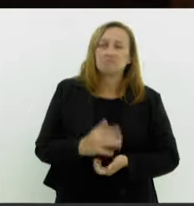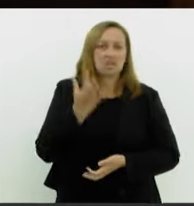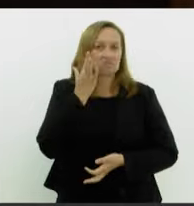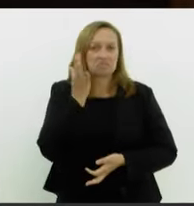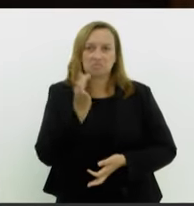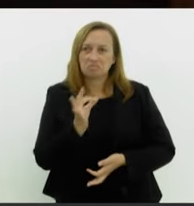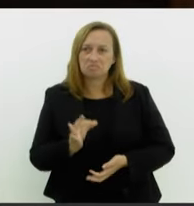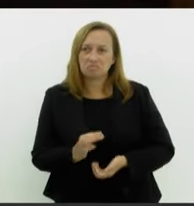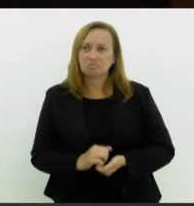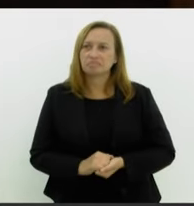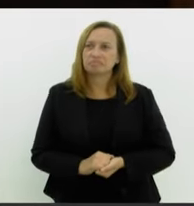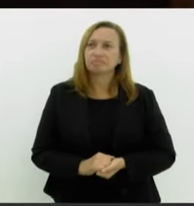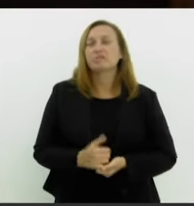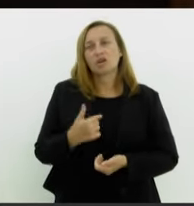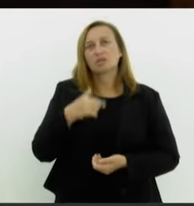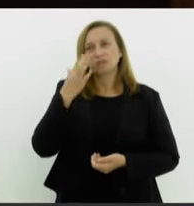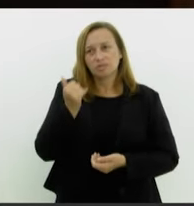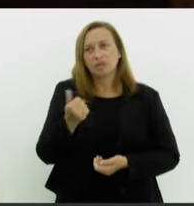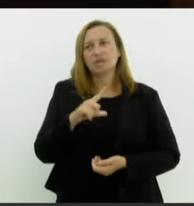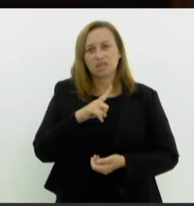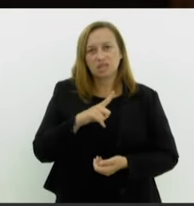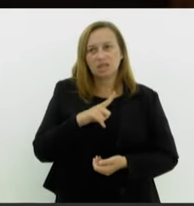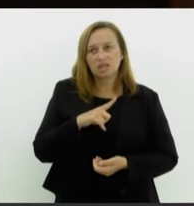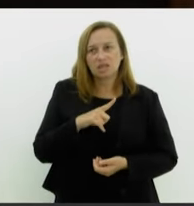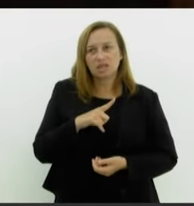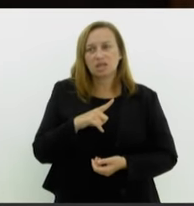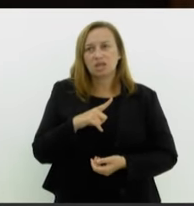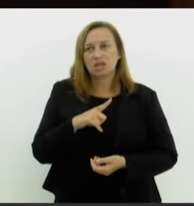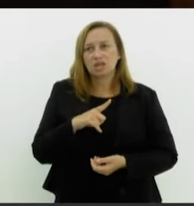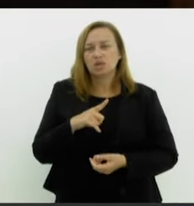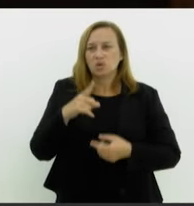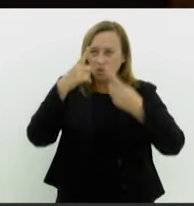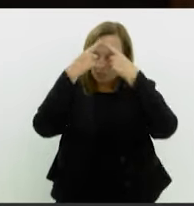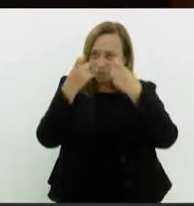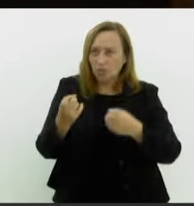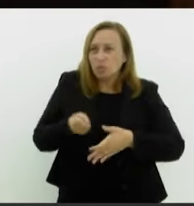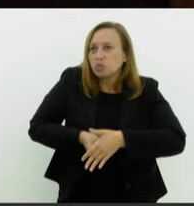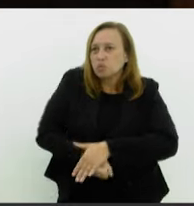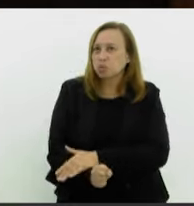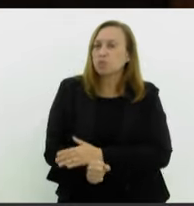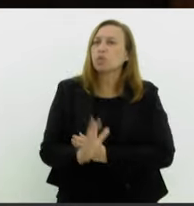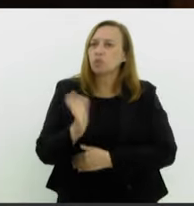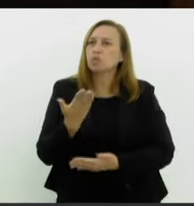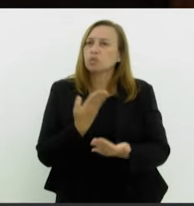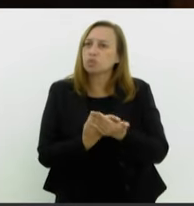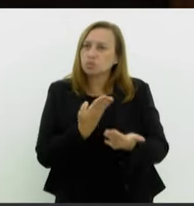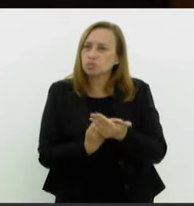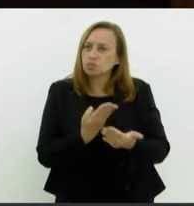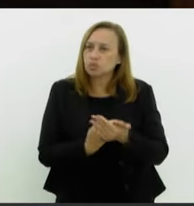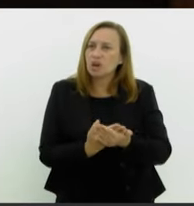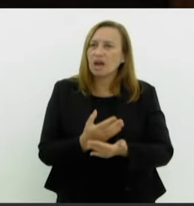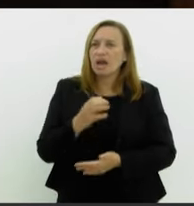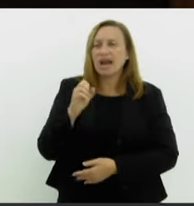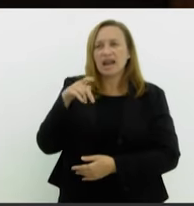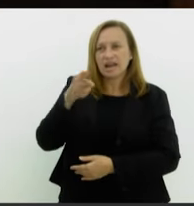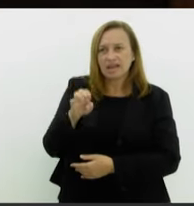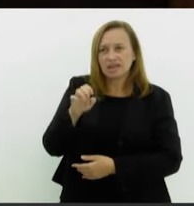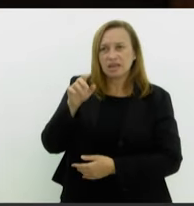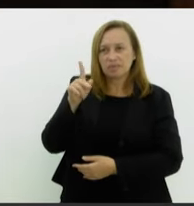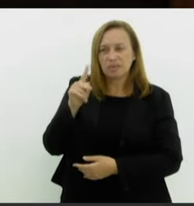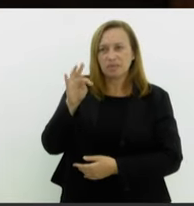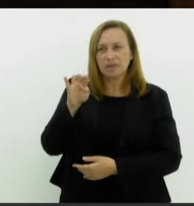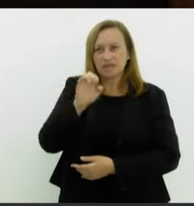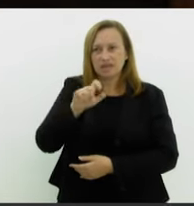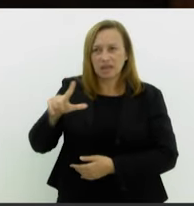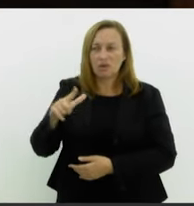sabia eu sabia que existia violência obstétrica já tinha estudado sobre isso em função do caso Aline Pimentel até porque dou aula pros